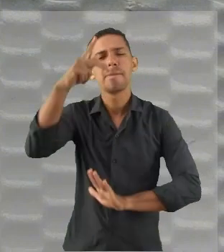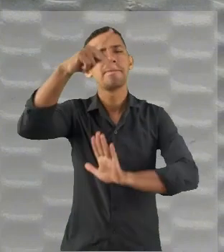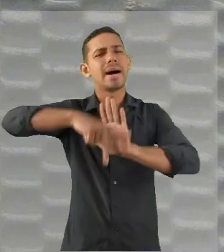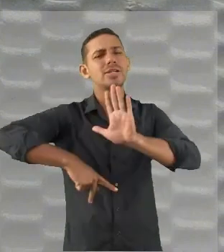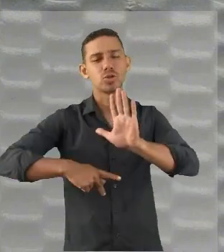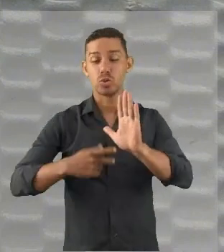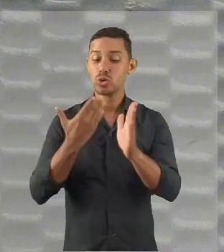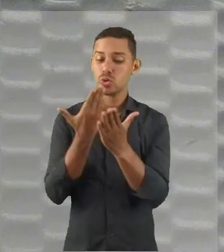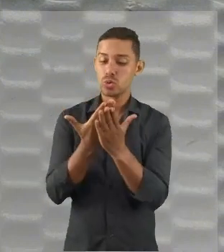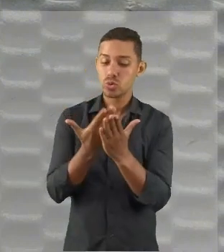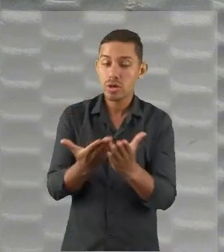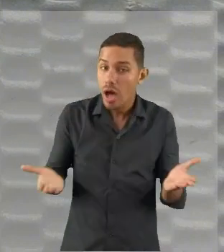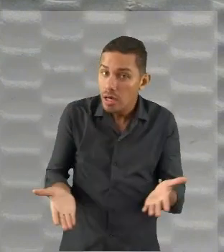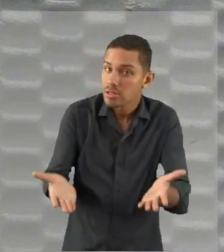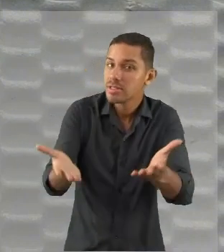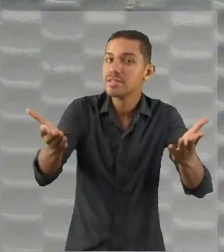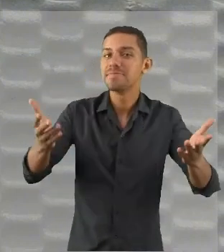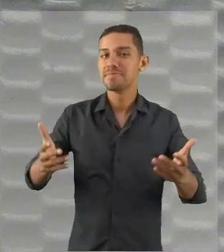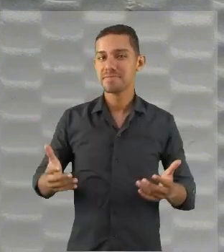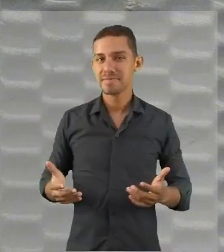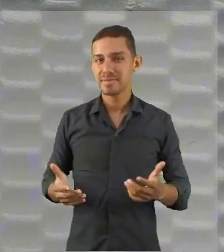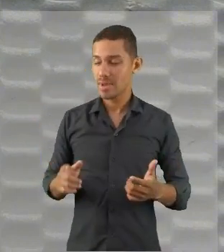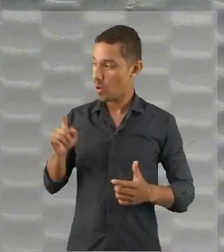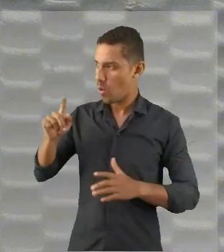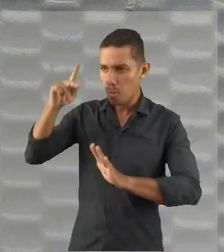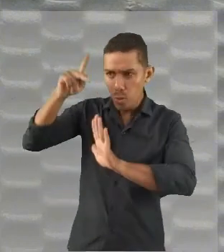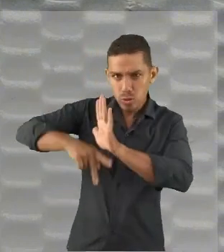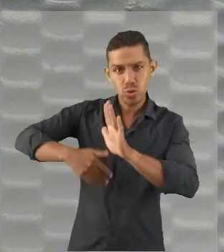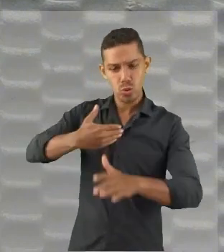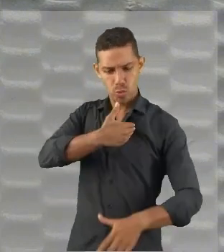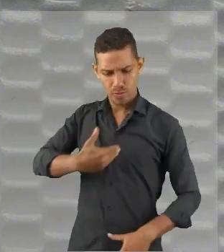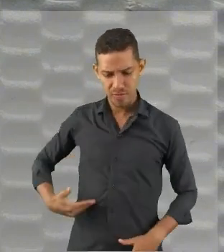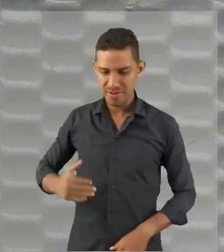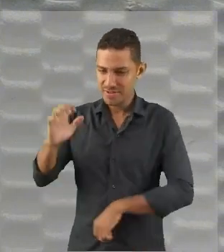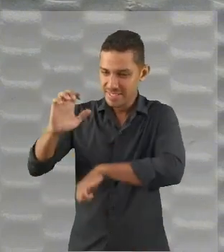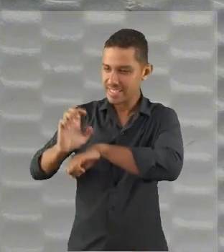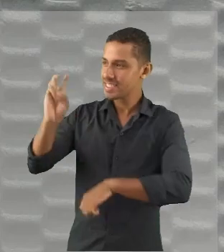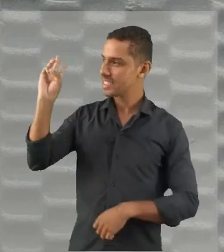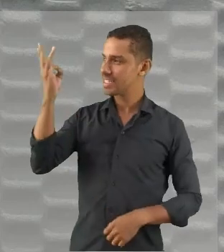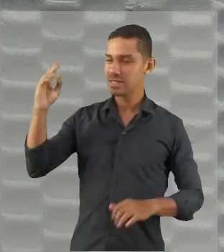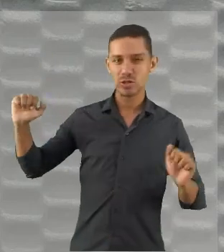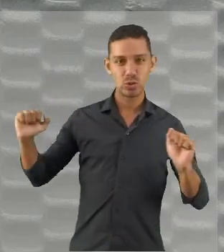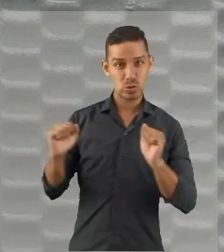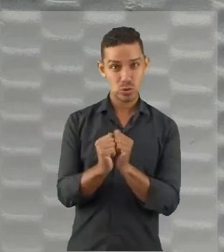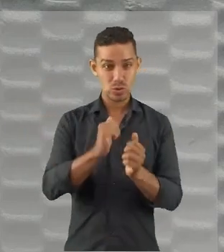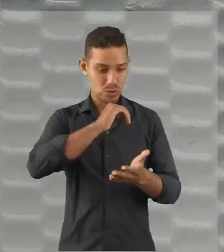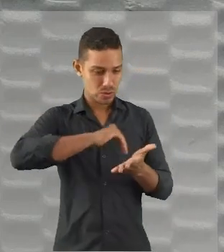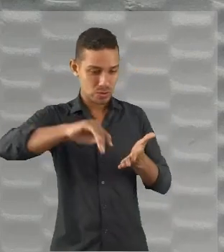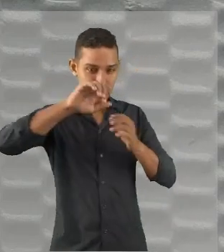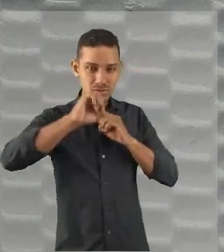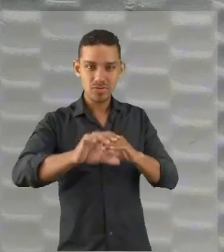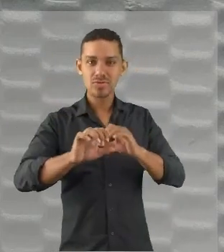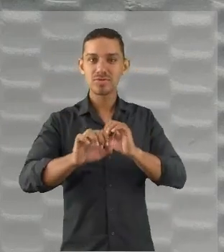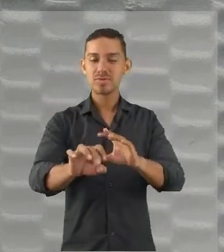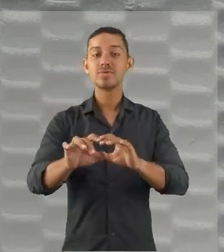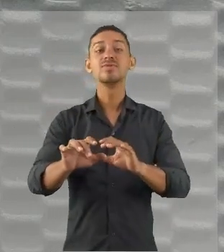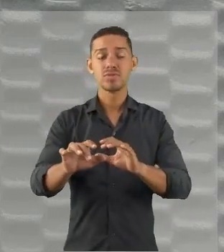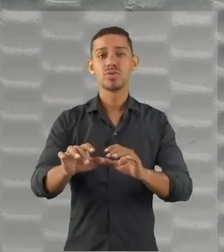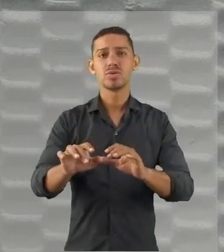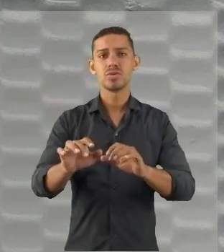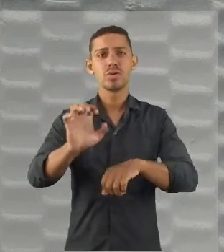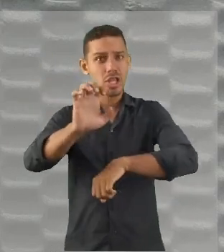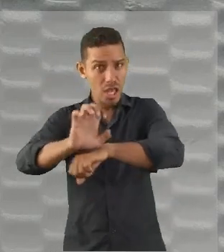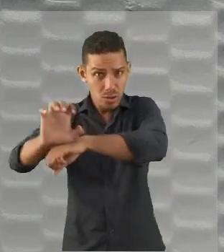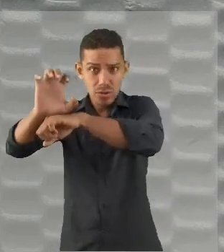projeto Estudaê, um projeto do governo do estado do Maranhão em parceria com a Secretaria Estadual de Educação e